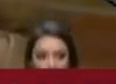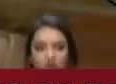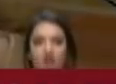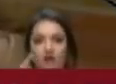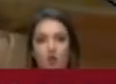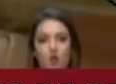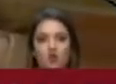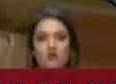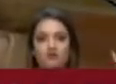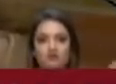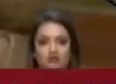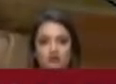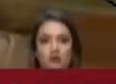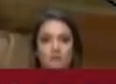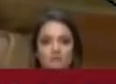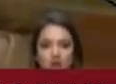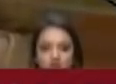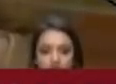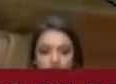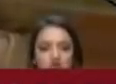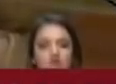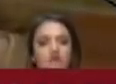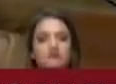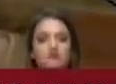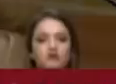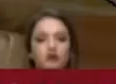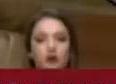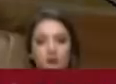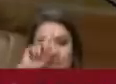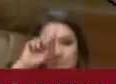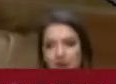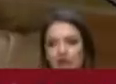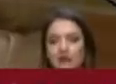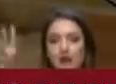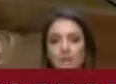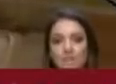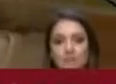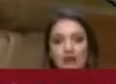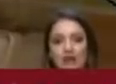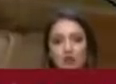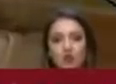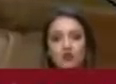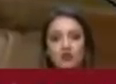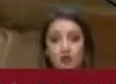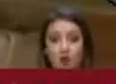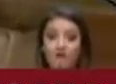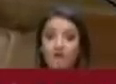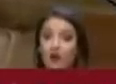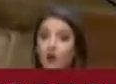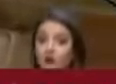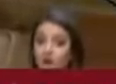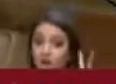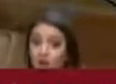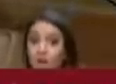sendo tratado dessa forma, por conta de ter falado alguma coisa, a bola da cabeça do presidente